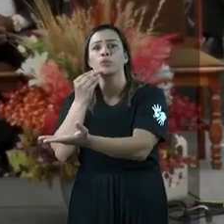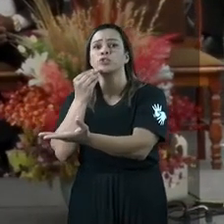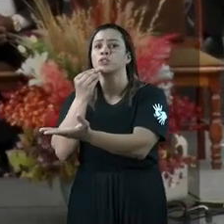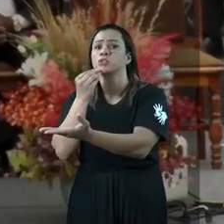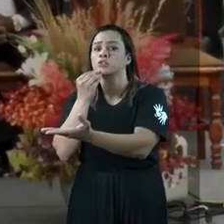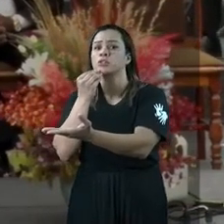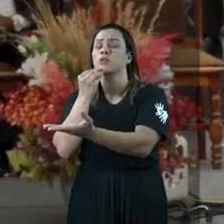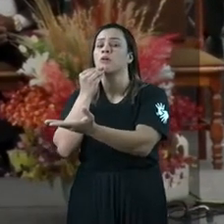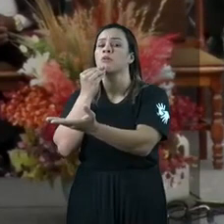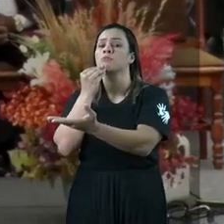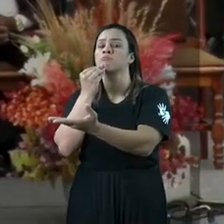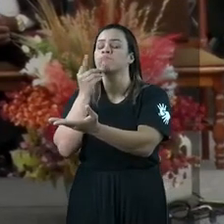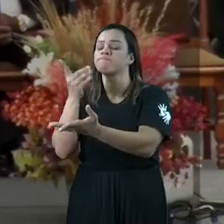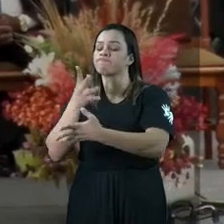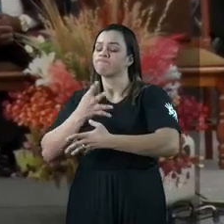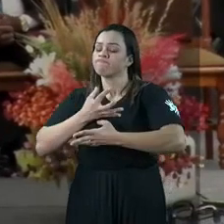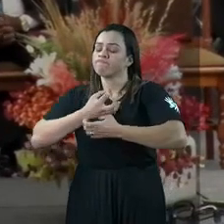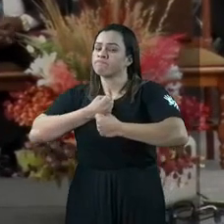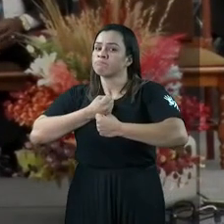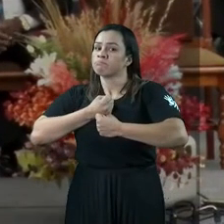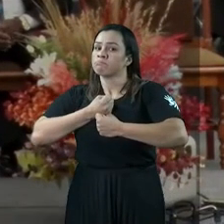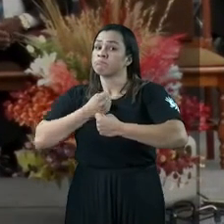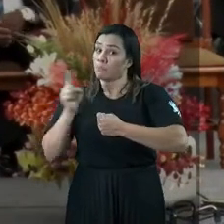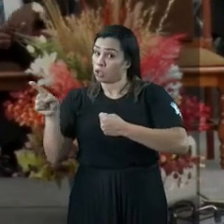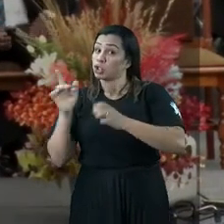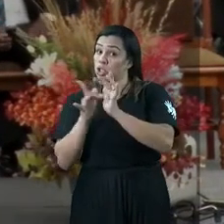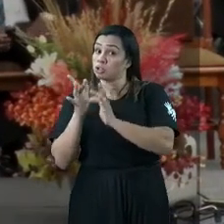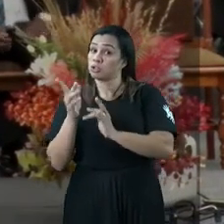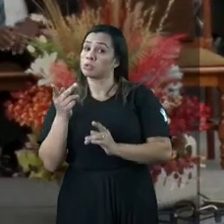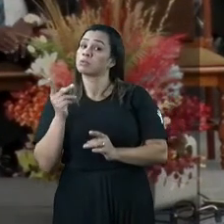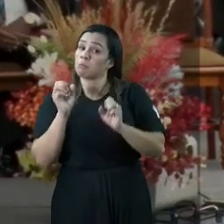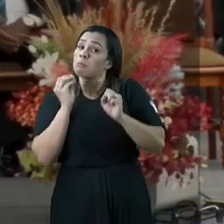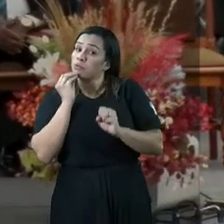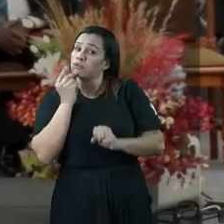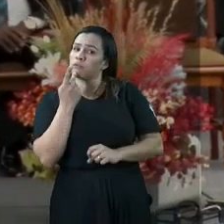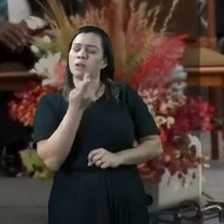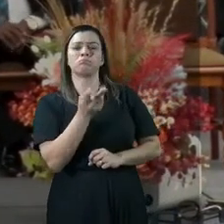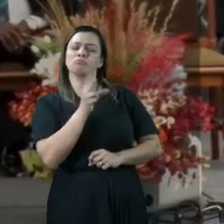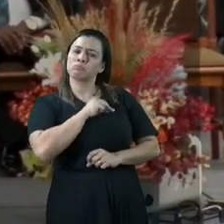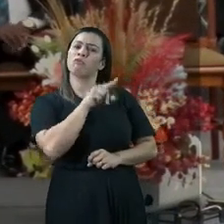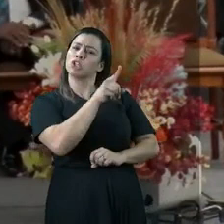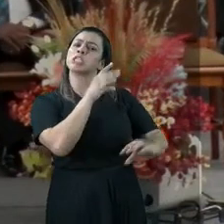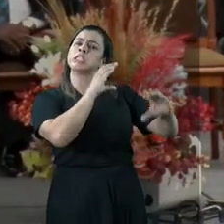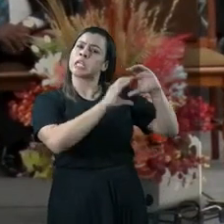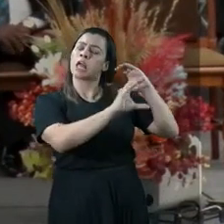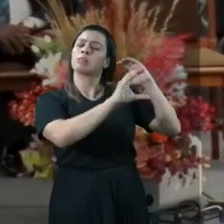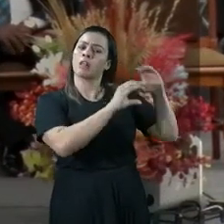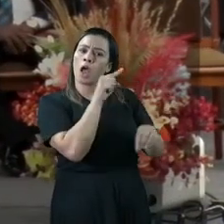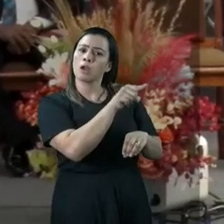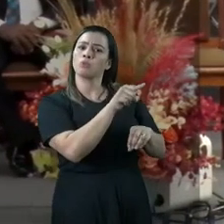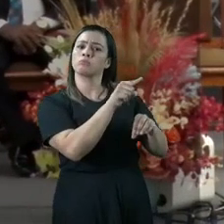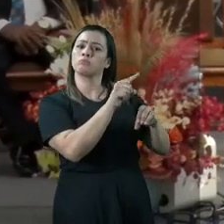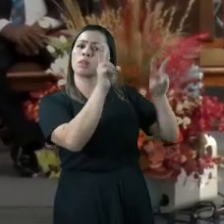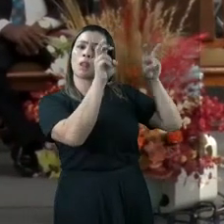tinha um ministério frustrado. Por quê? Porque ele poderia dizer, cantaram sobre mim no templo, e me rejeitaram